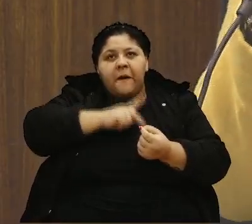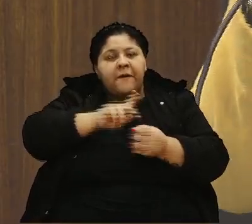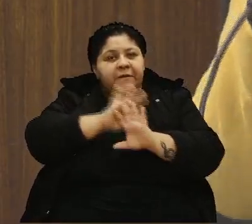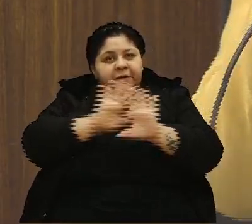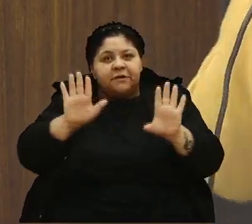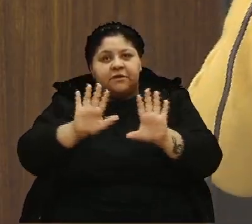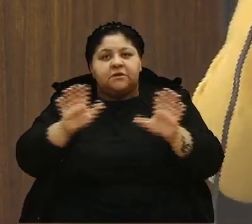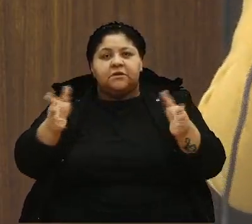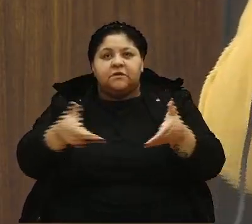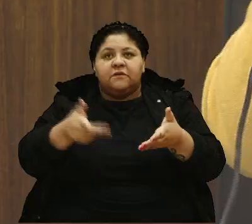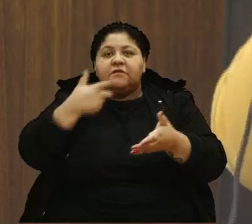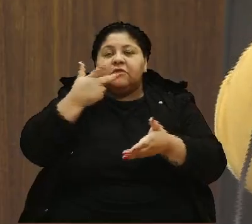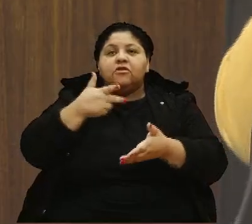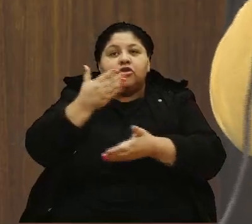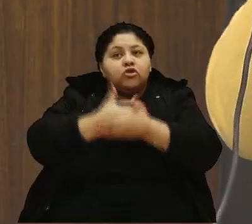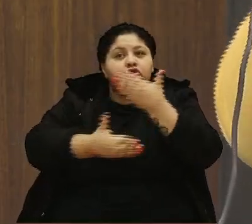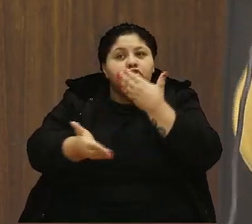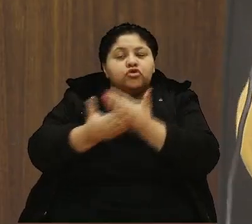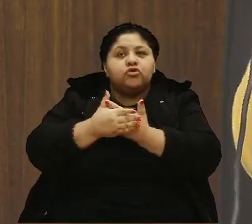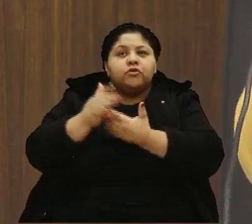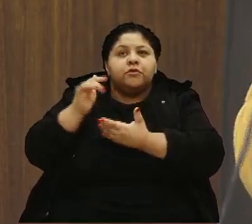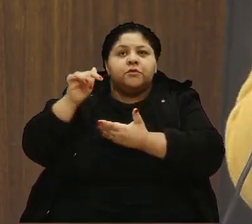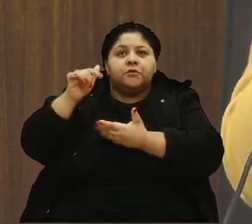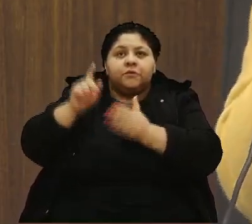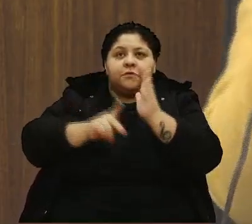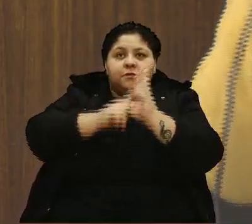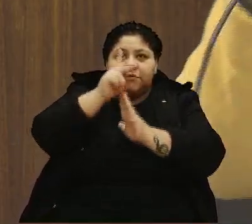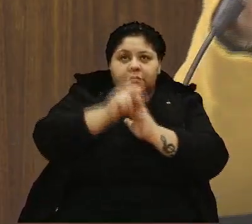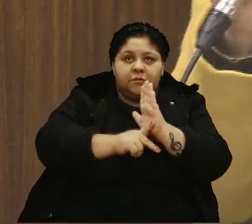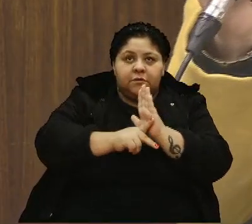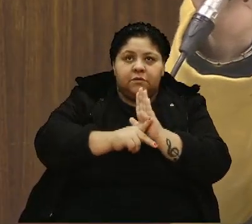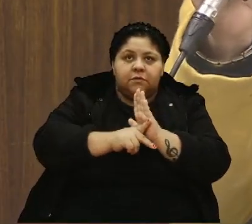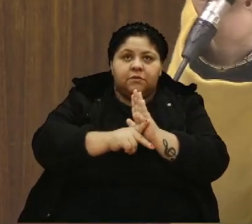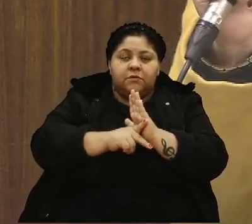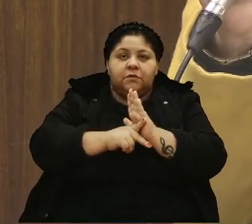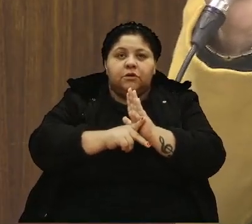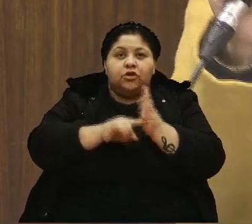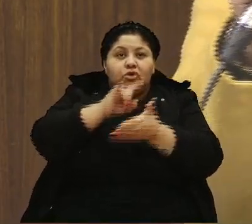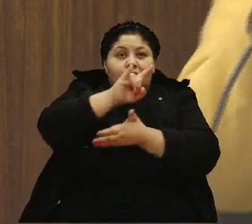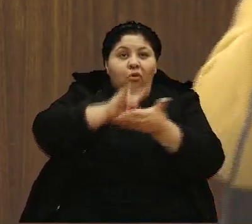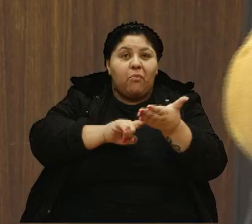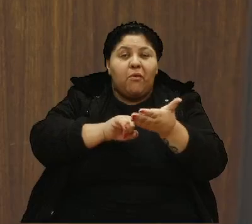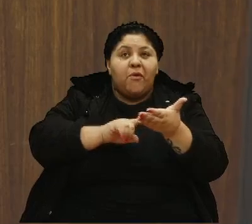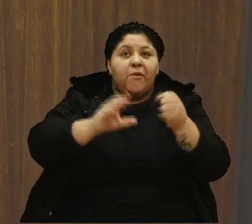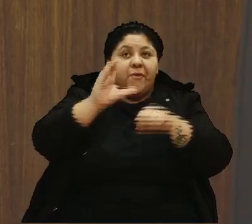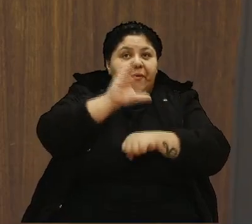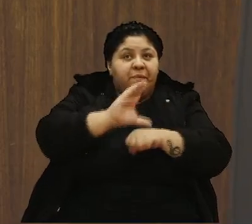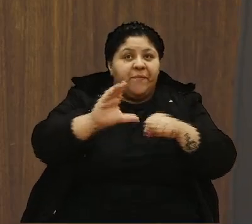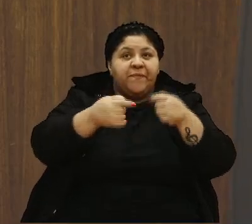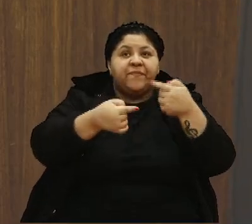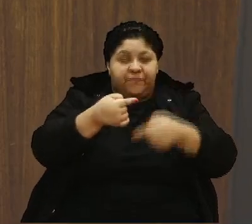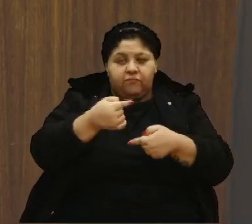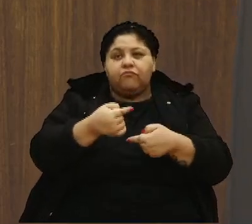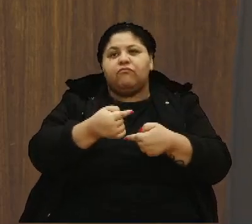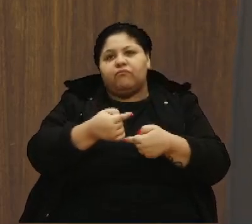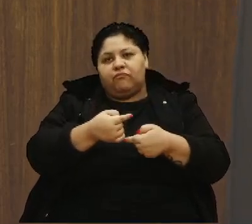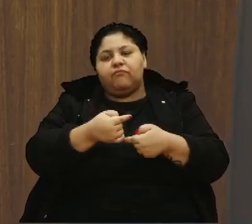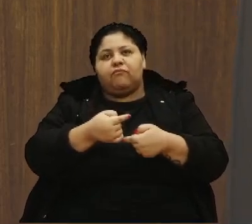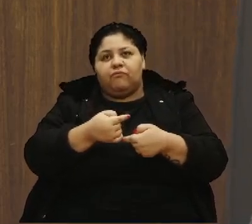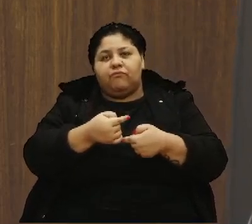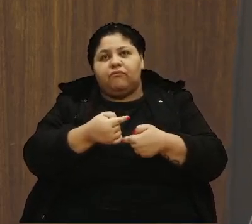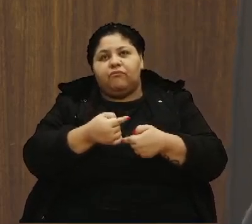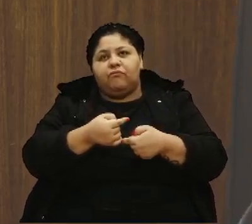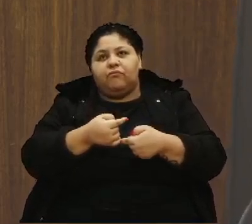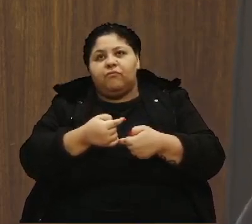já adianto aqui, todos os meus projetos de parecer inconstitucional, que diz que